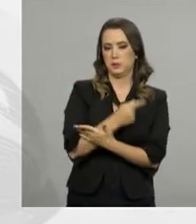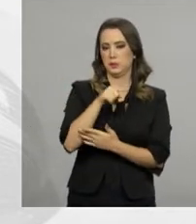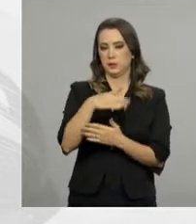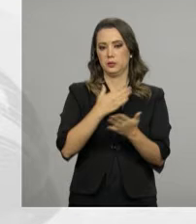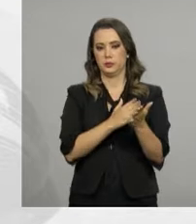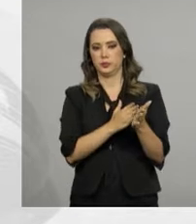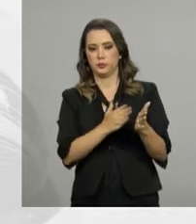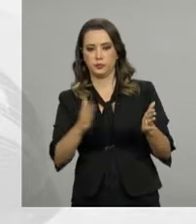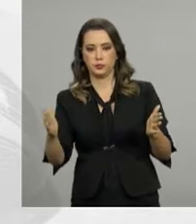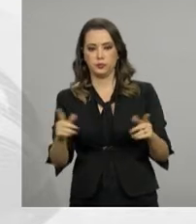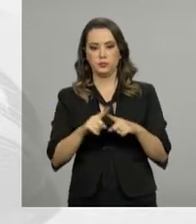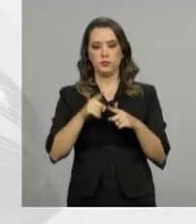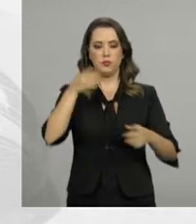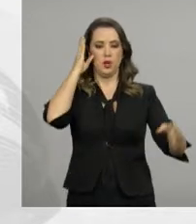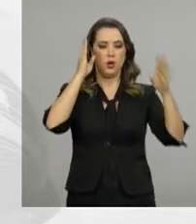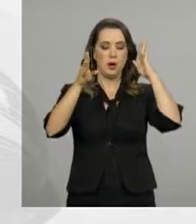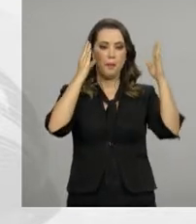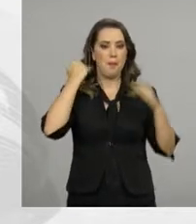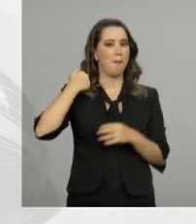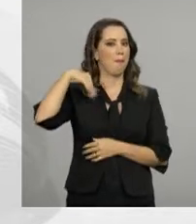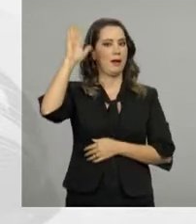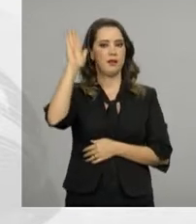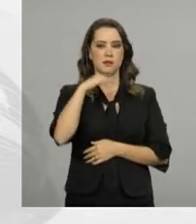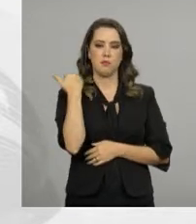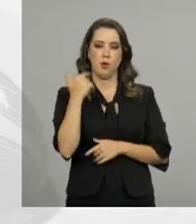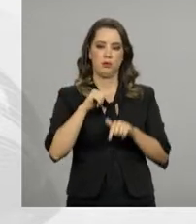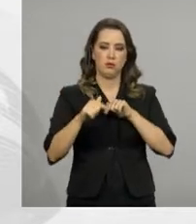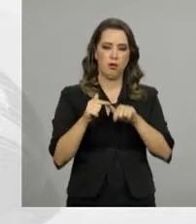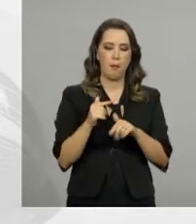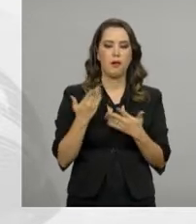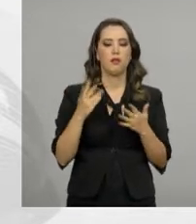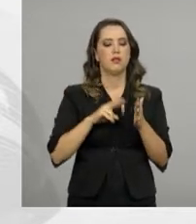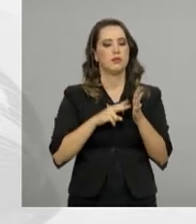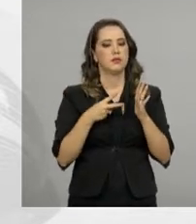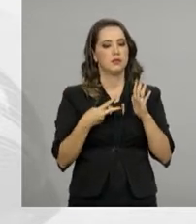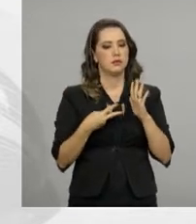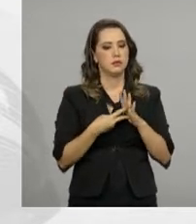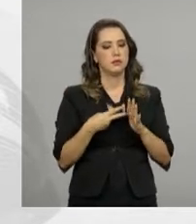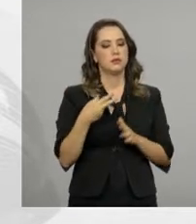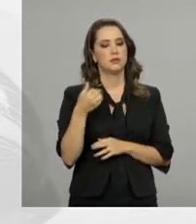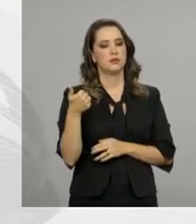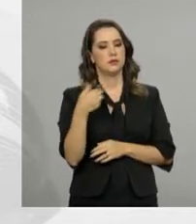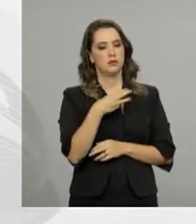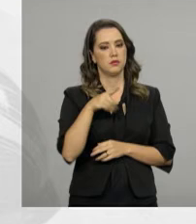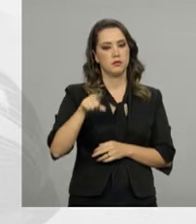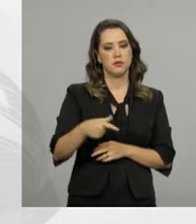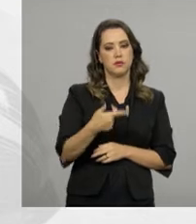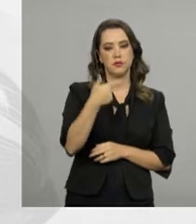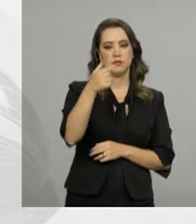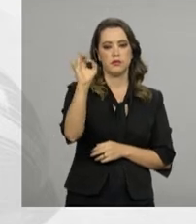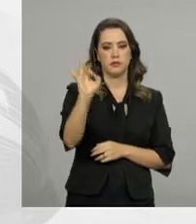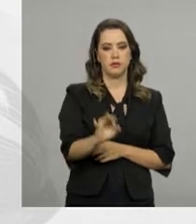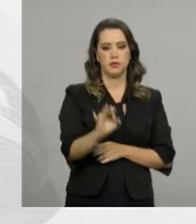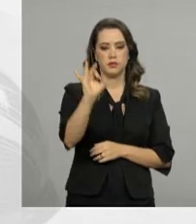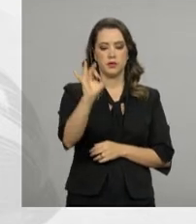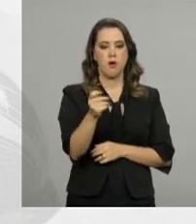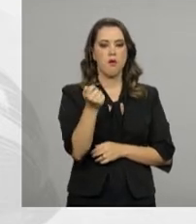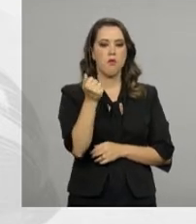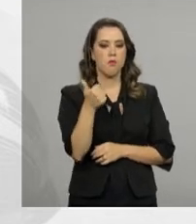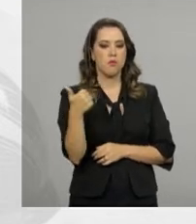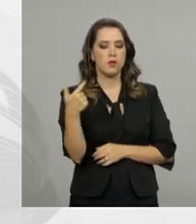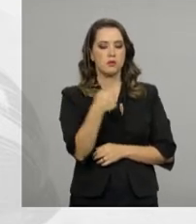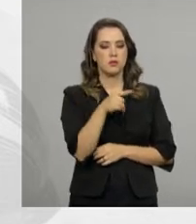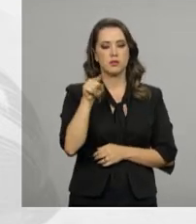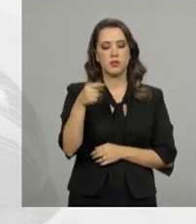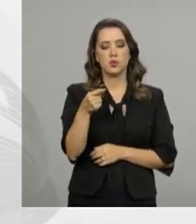já os caminhoneiros são os que mais morrem atividades eles correspondem a 13,2 por cento das quase 17